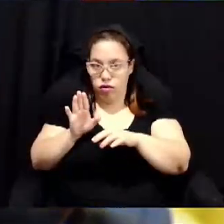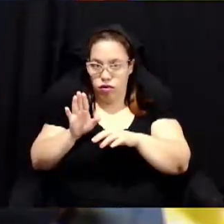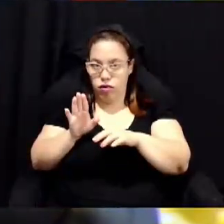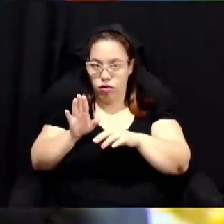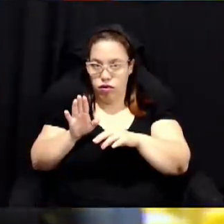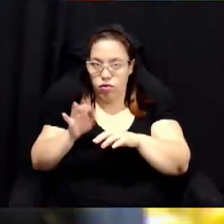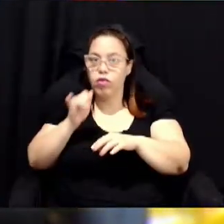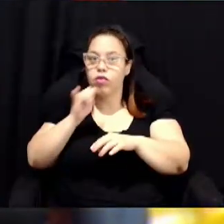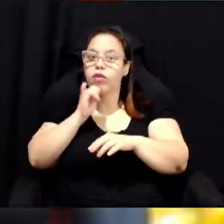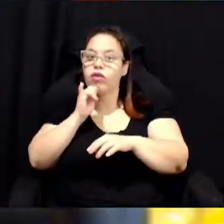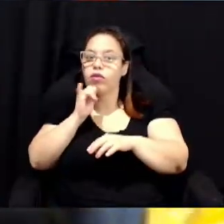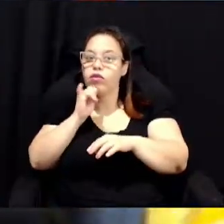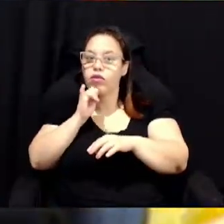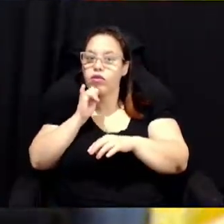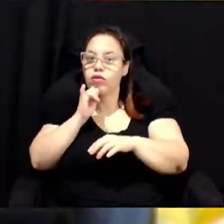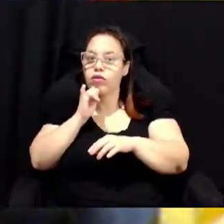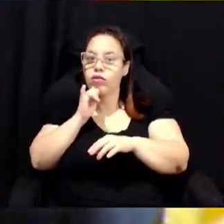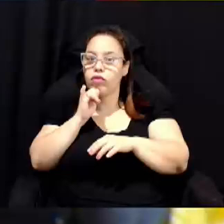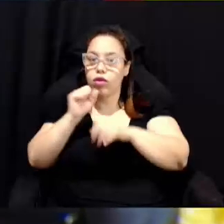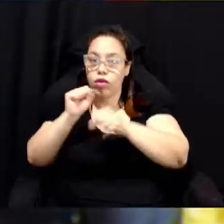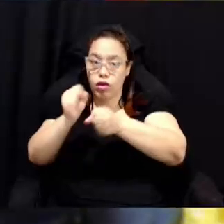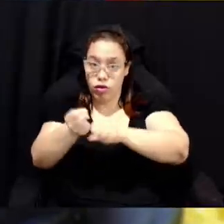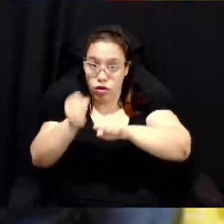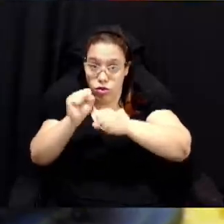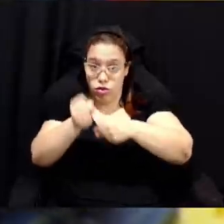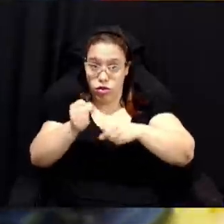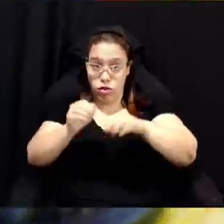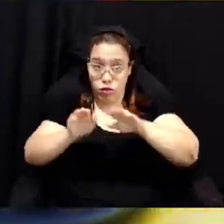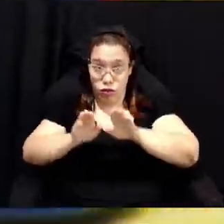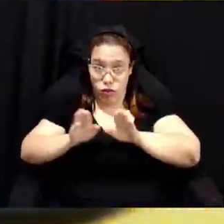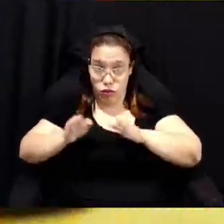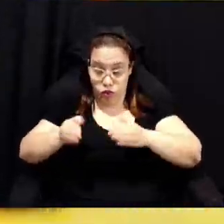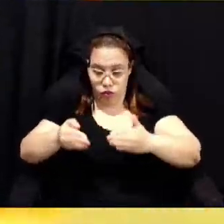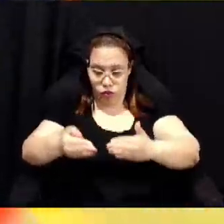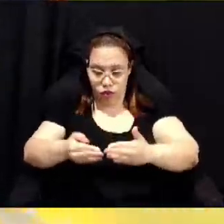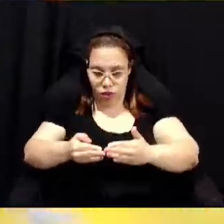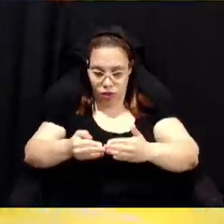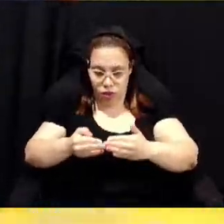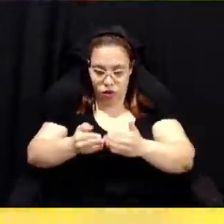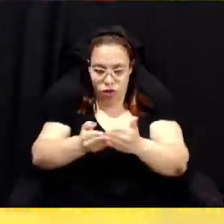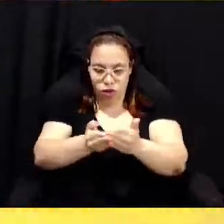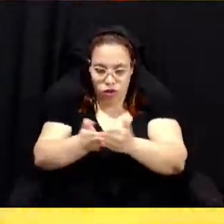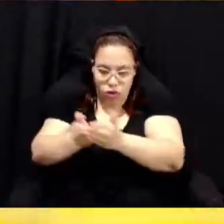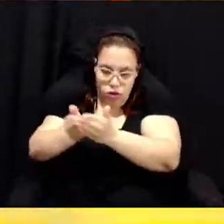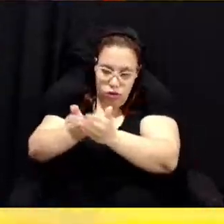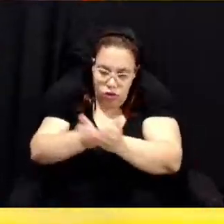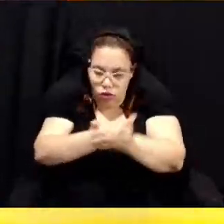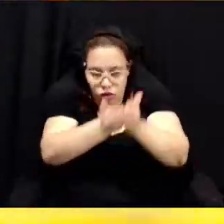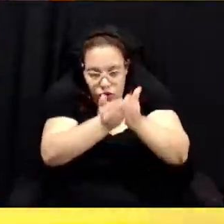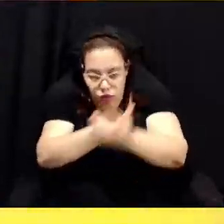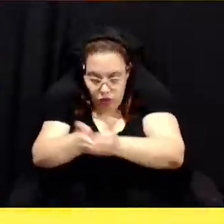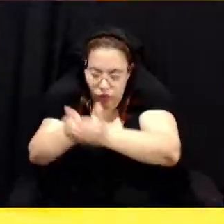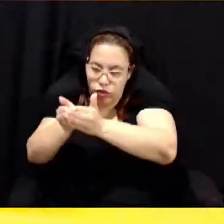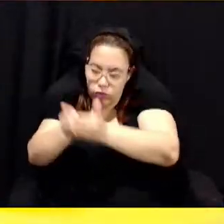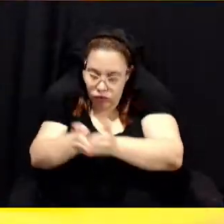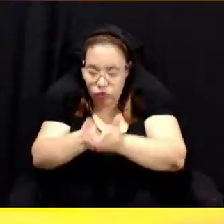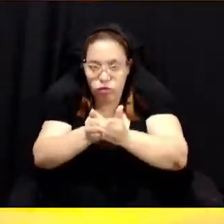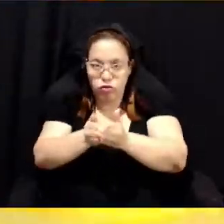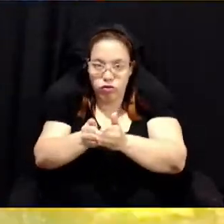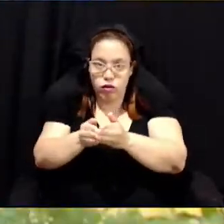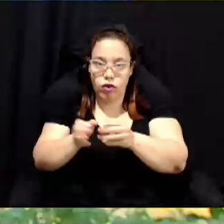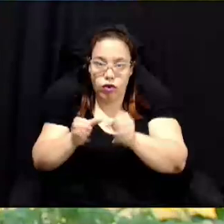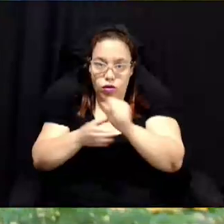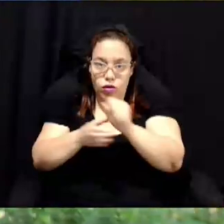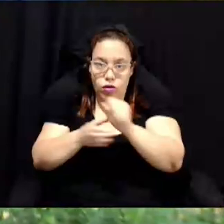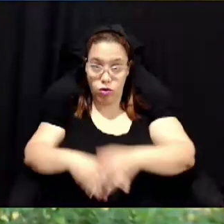O PH lá está remando, é um caiaque fechado, né? É um caiaque onde ele rema extremo, né? Então ele fica com o caiaque preso ao corpo,